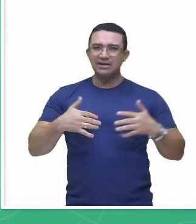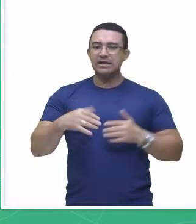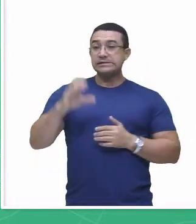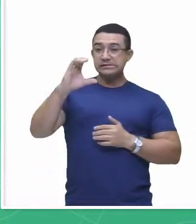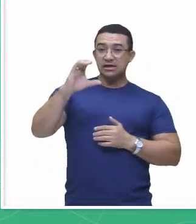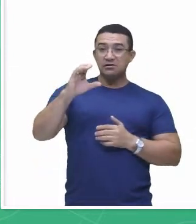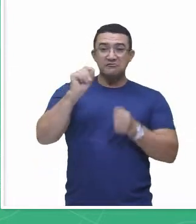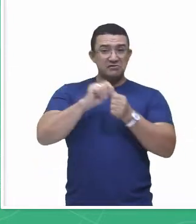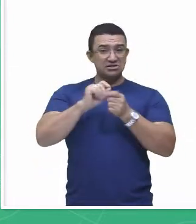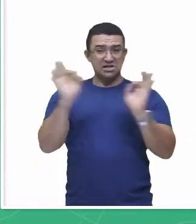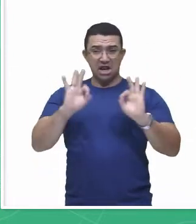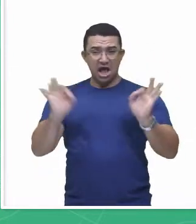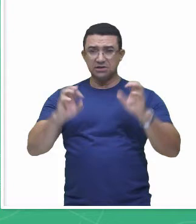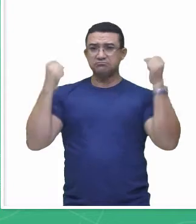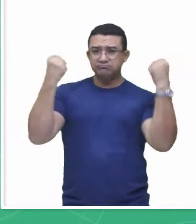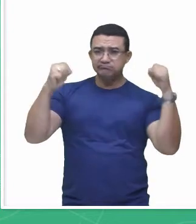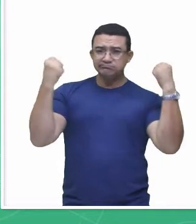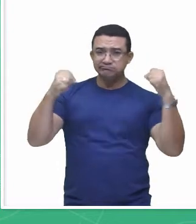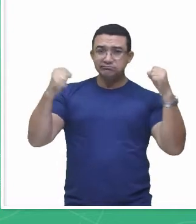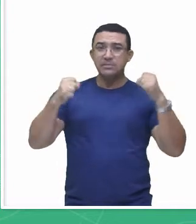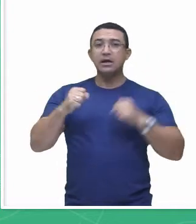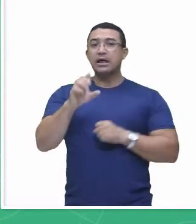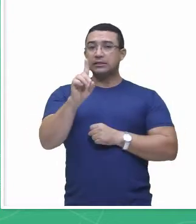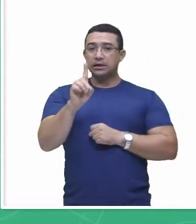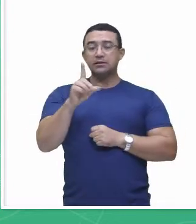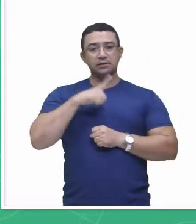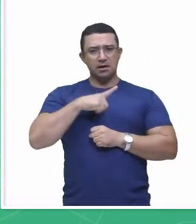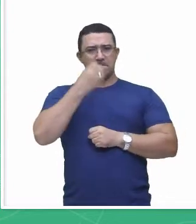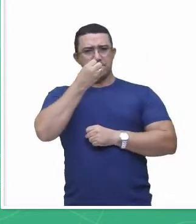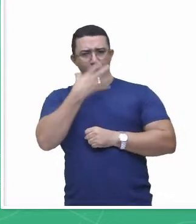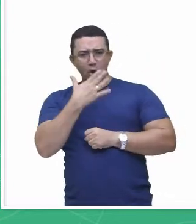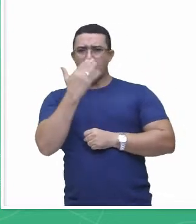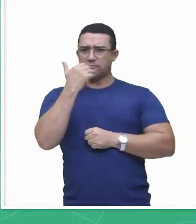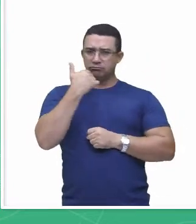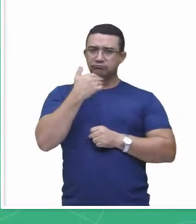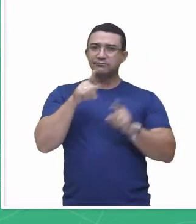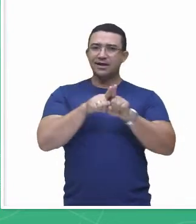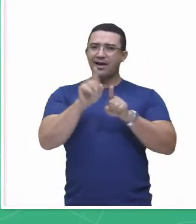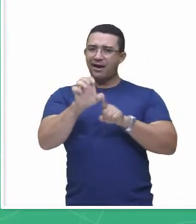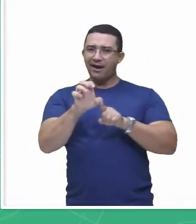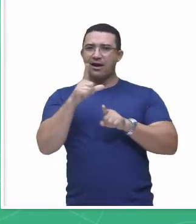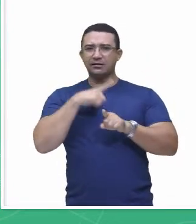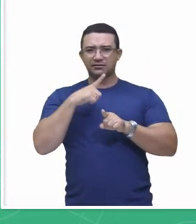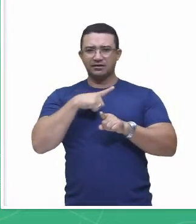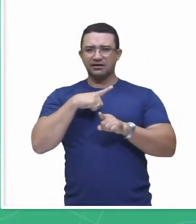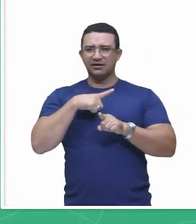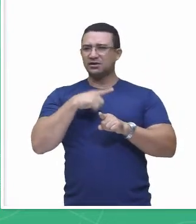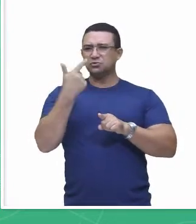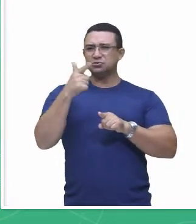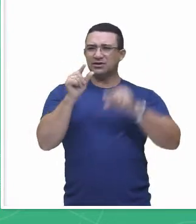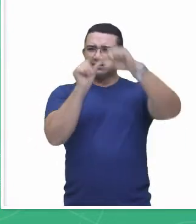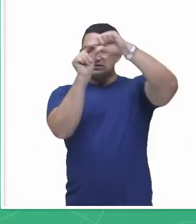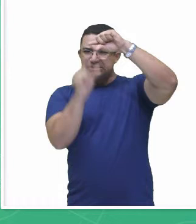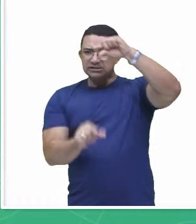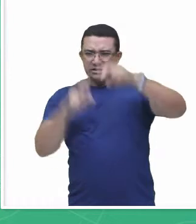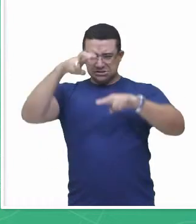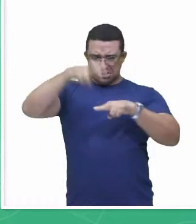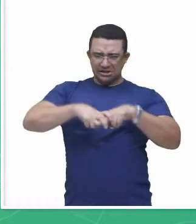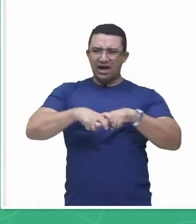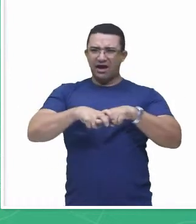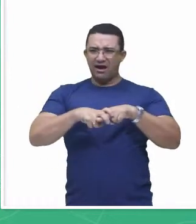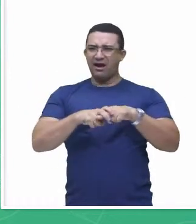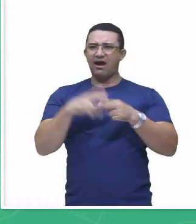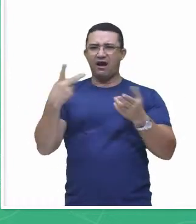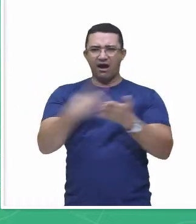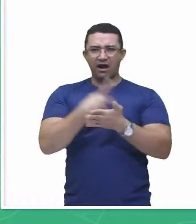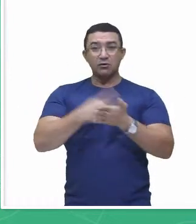sedentário. D, ter uma boa alimentação. E a letra E, ter uma má postura. E aí, qual